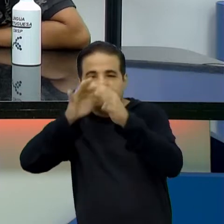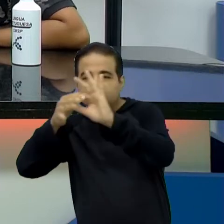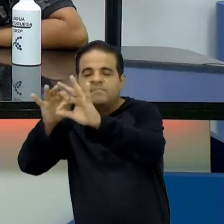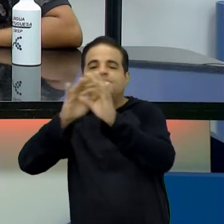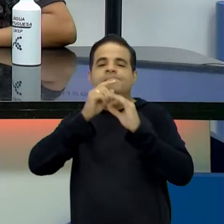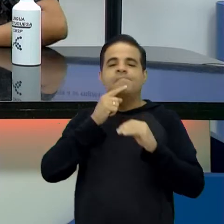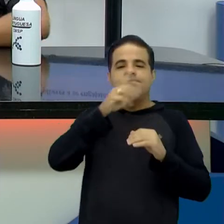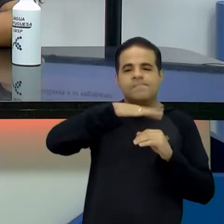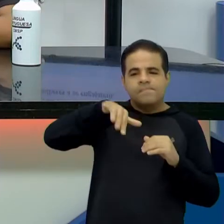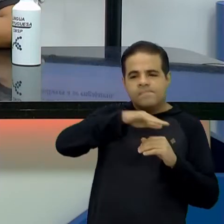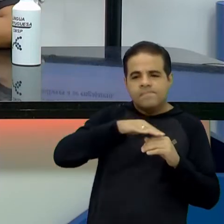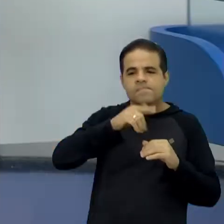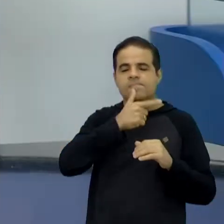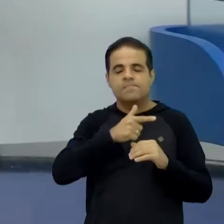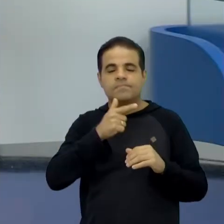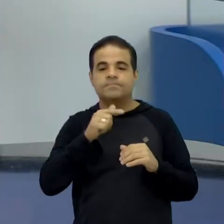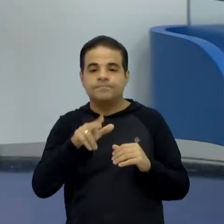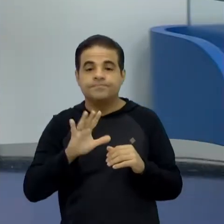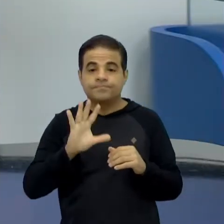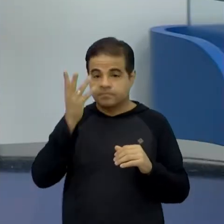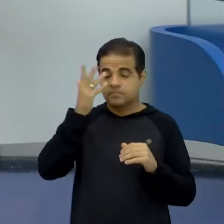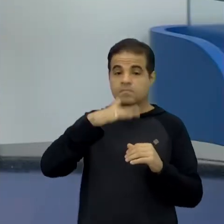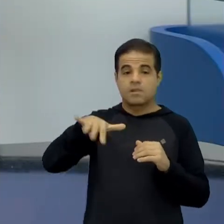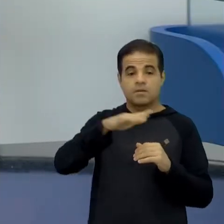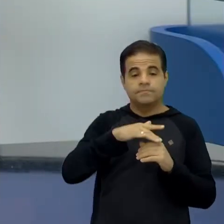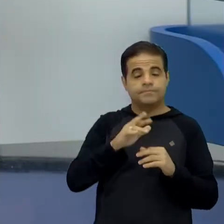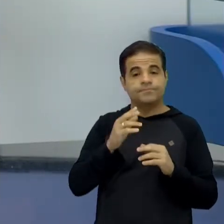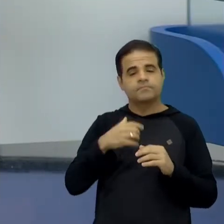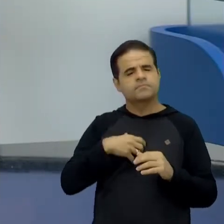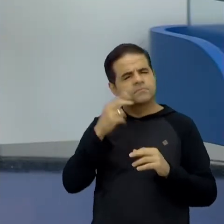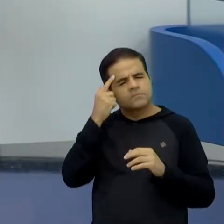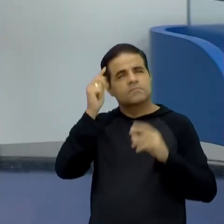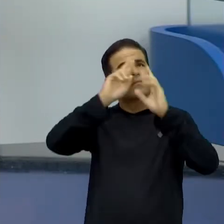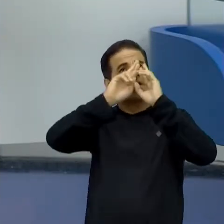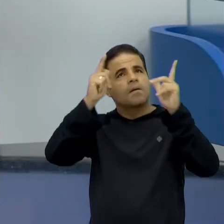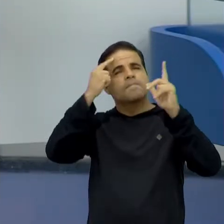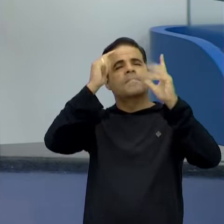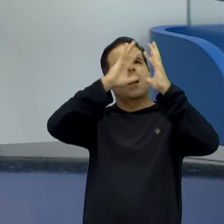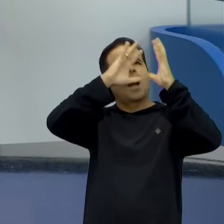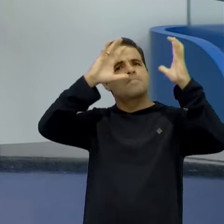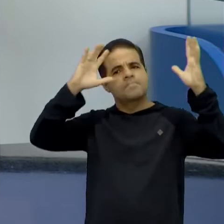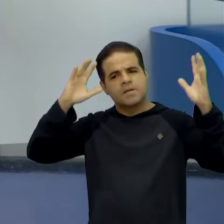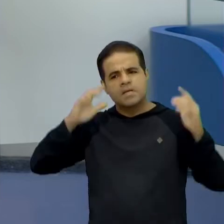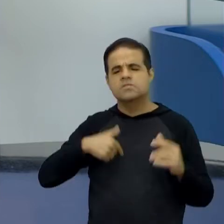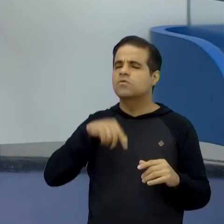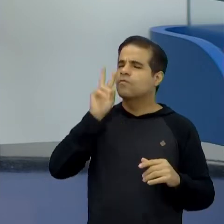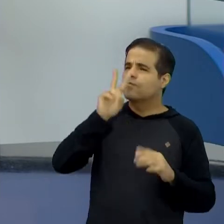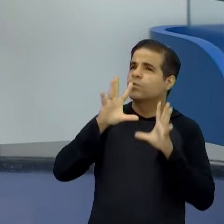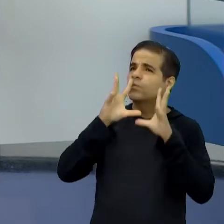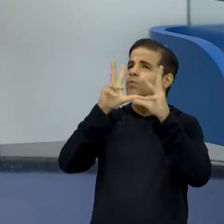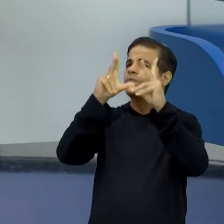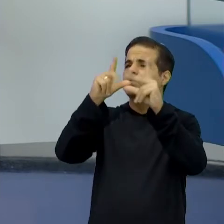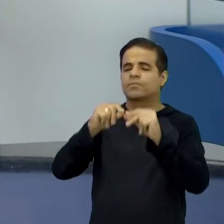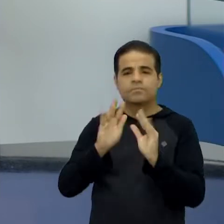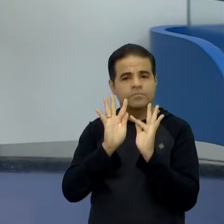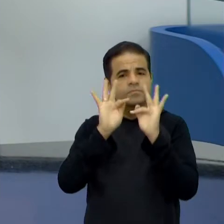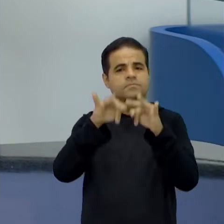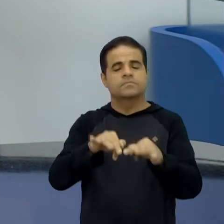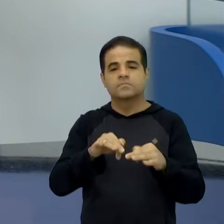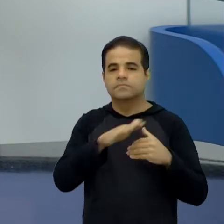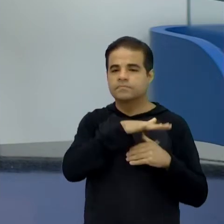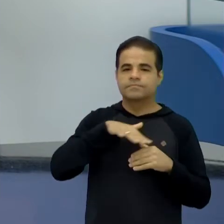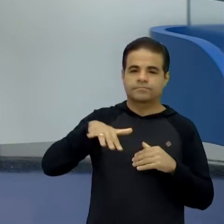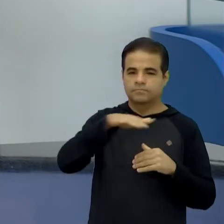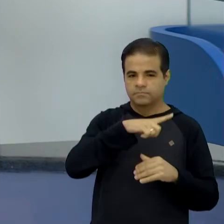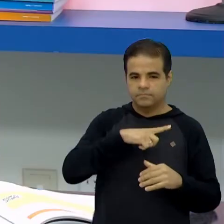Gostei. E assim, foi legal que esse resumo seu fez um flashback na minha cabeça, porque eu assisti todas essas modalidades e assisti todas essas finais. É O vôlei mesmo?